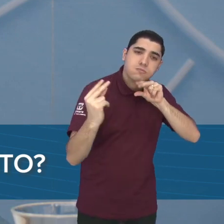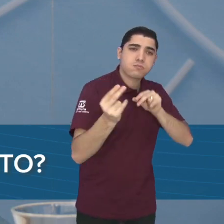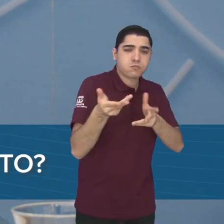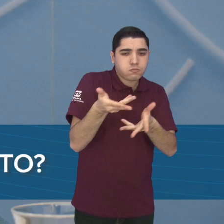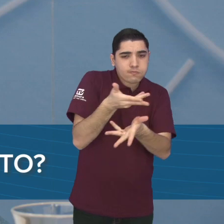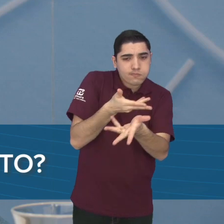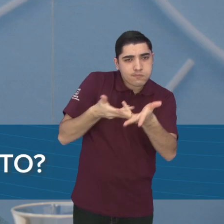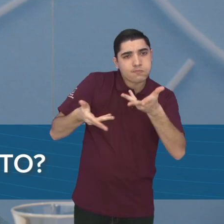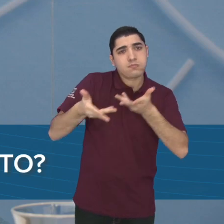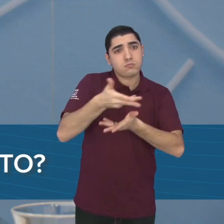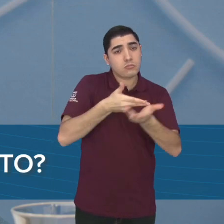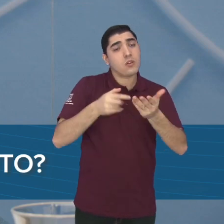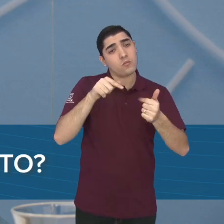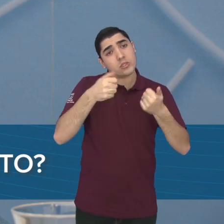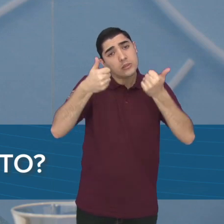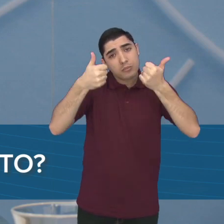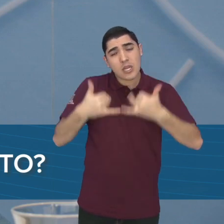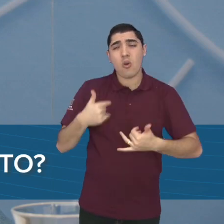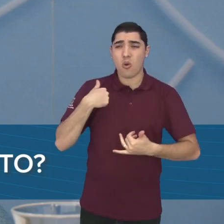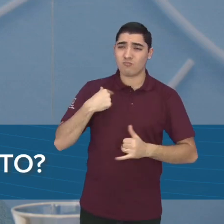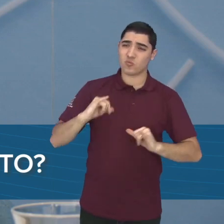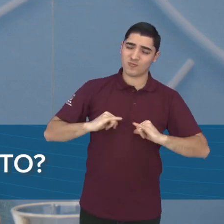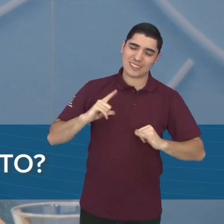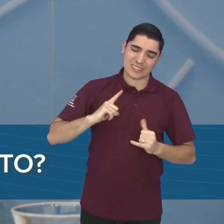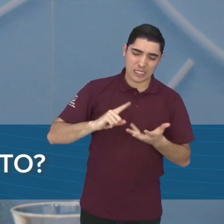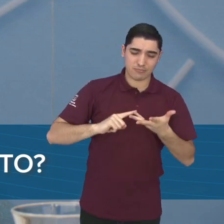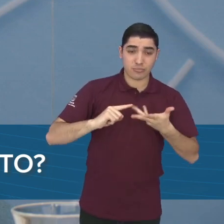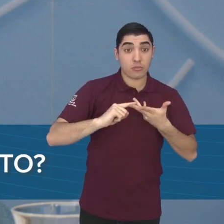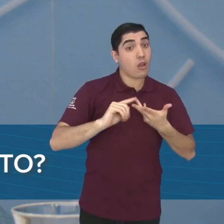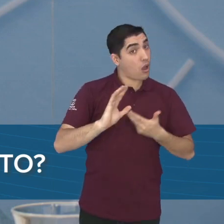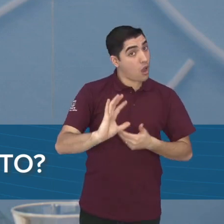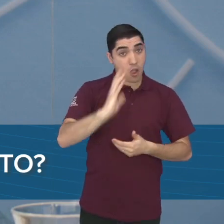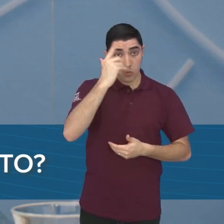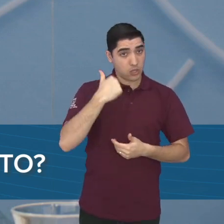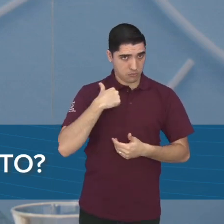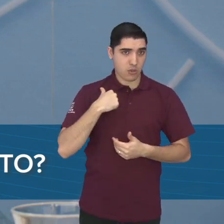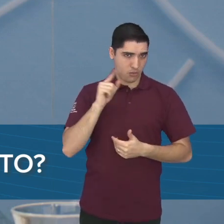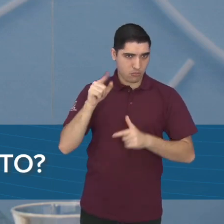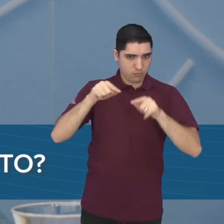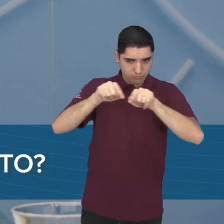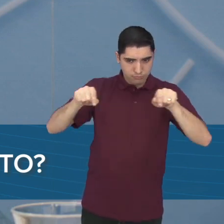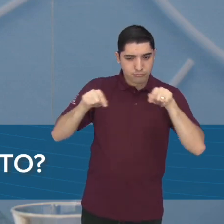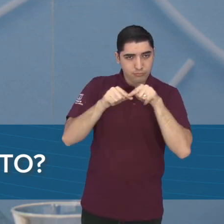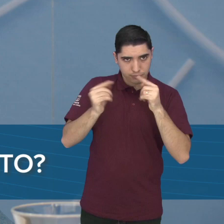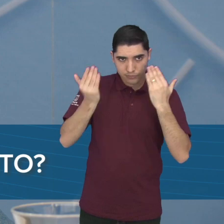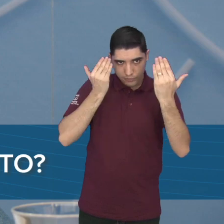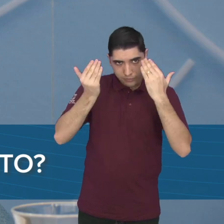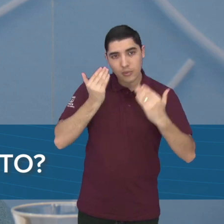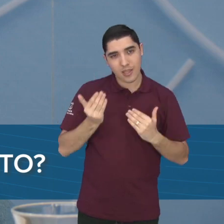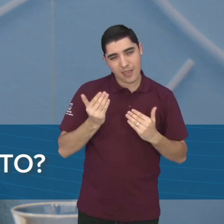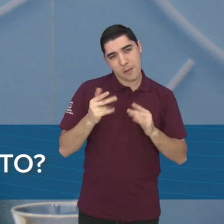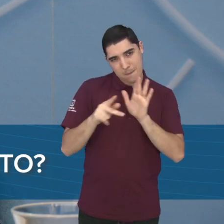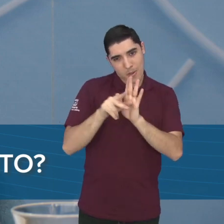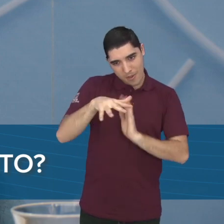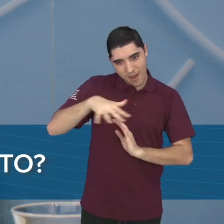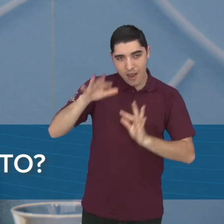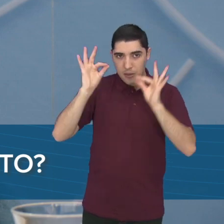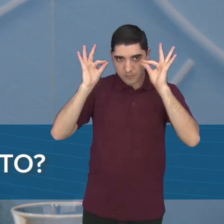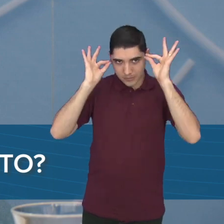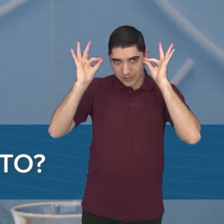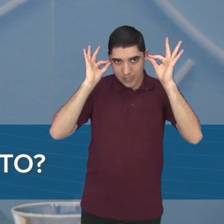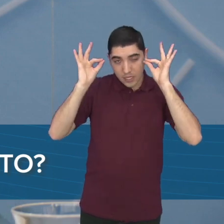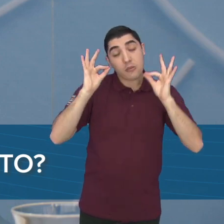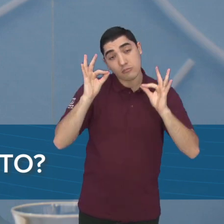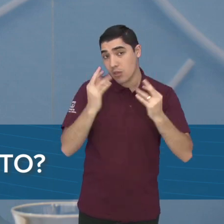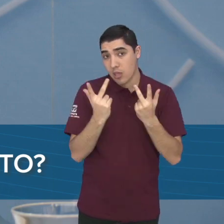mais honesta realmente sobre sofrimento, né? O que acontece muito na clínica, falando de psicanálise especificamente, né?